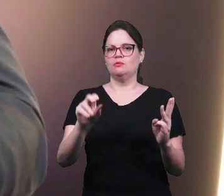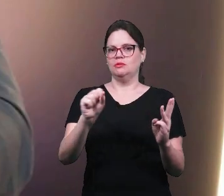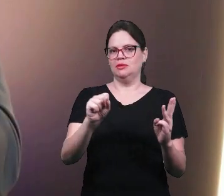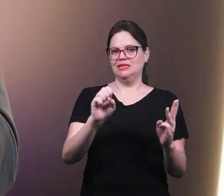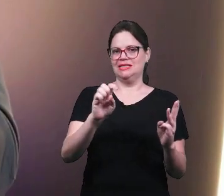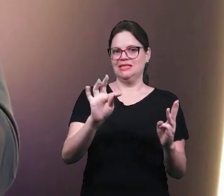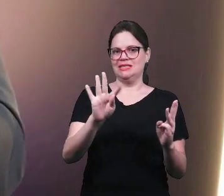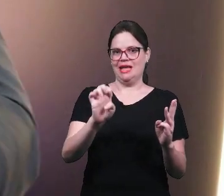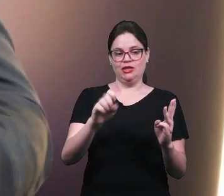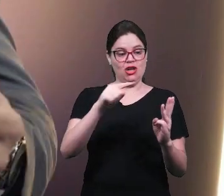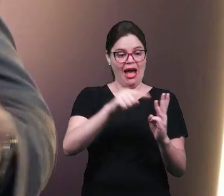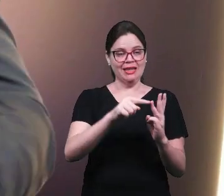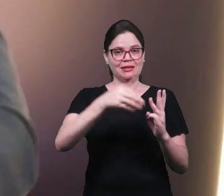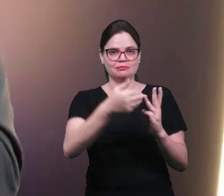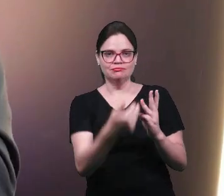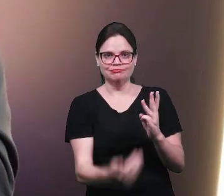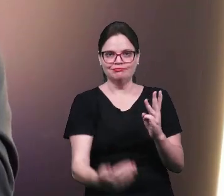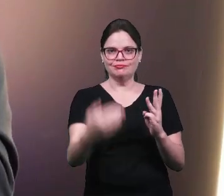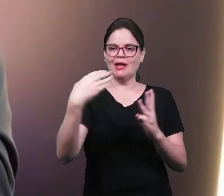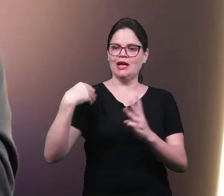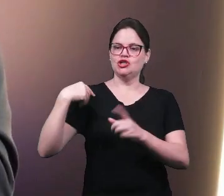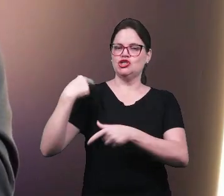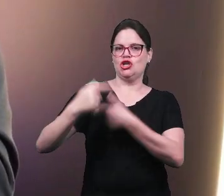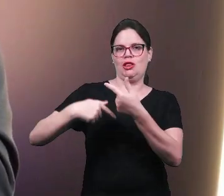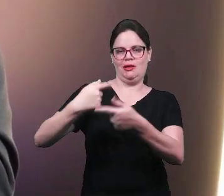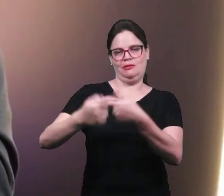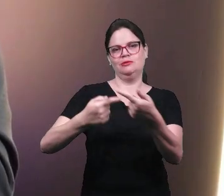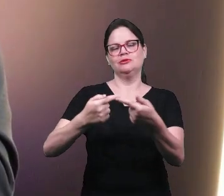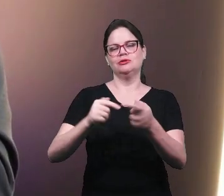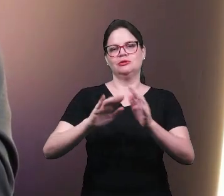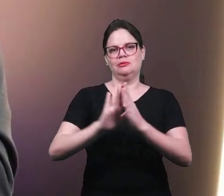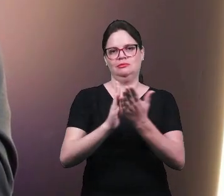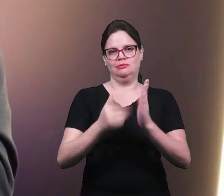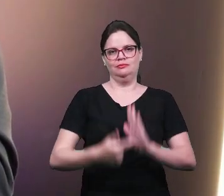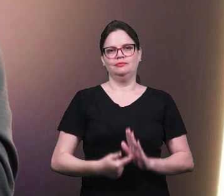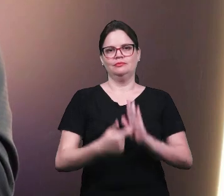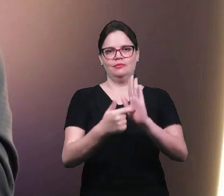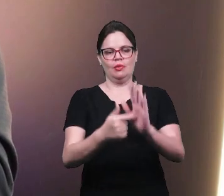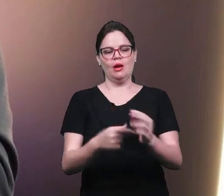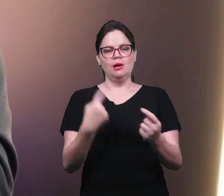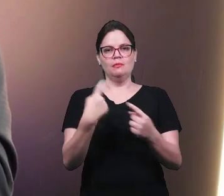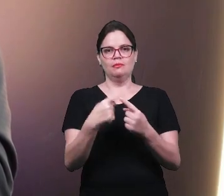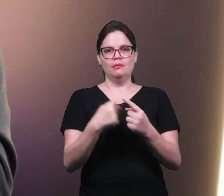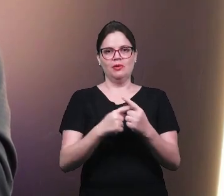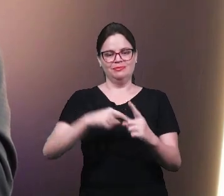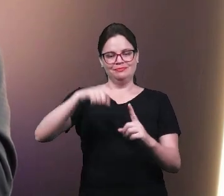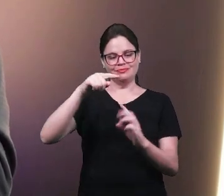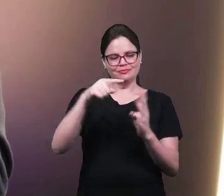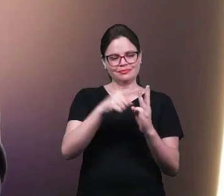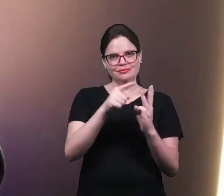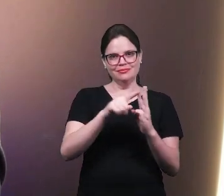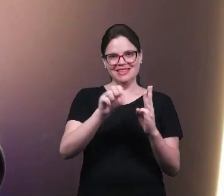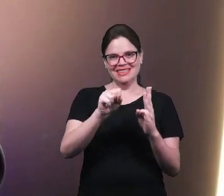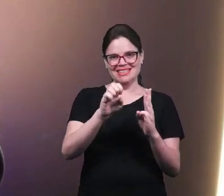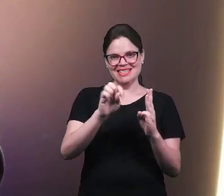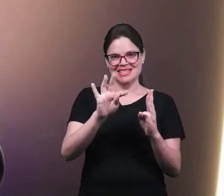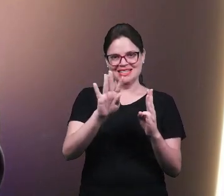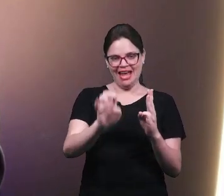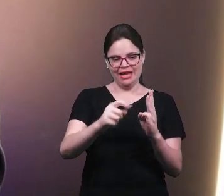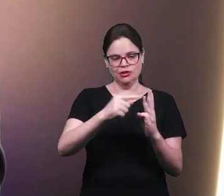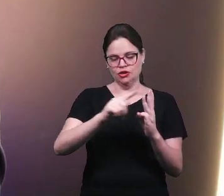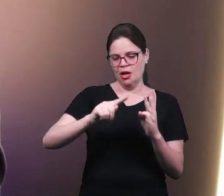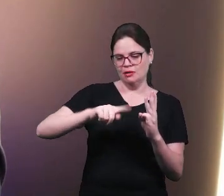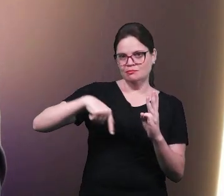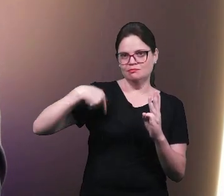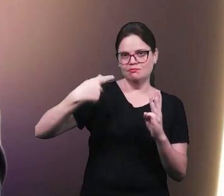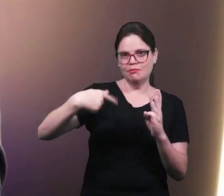genealogia, dessa geração que foi oriunda de uma operação de Deus, né? Ao meu lado